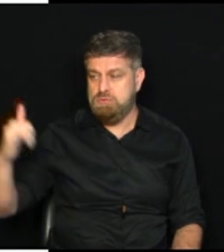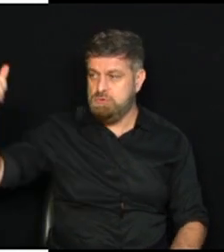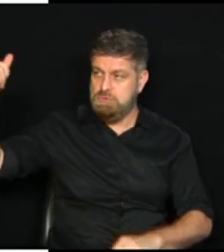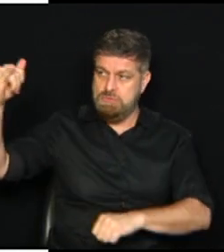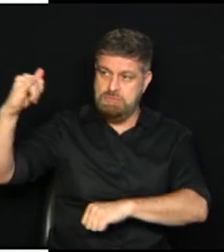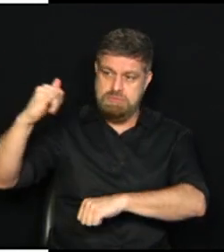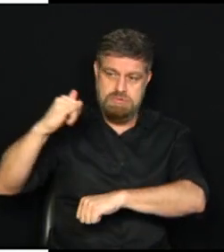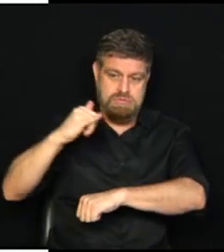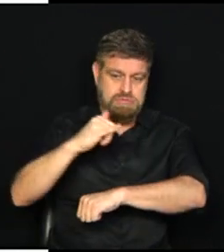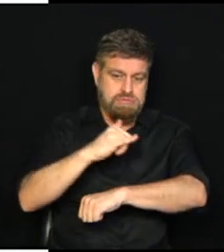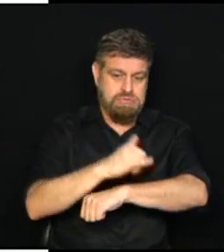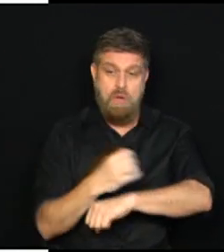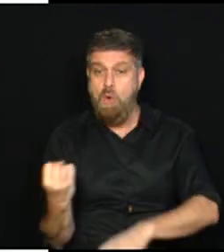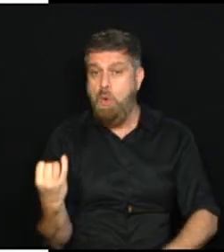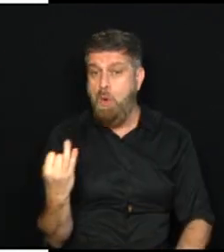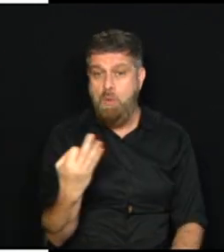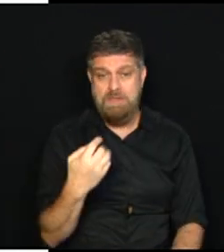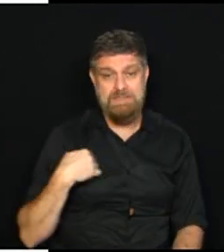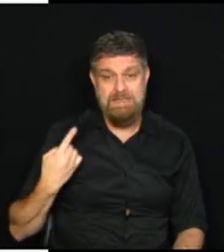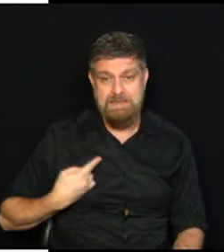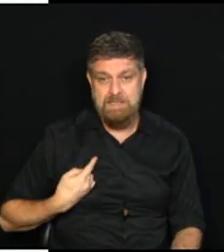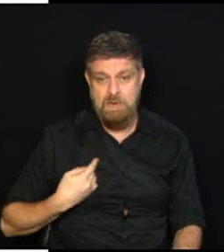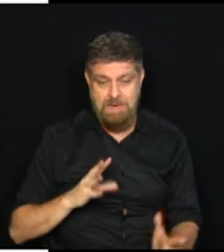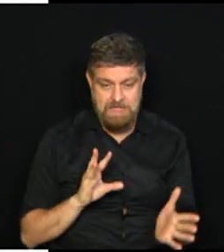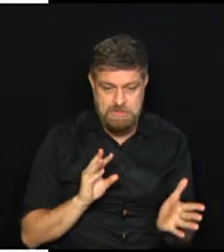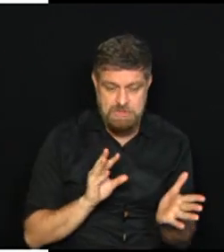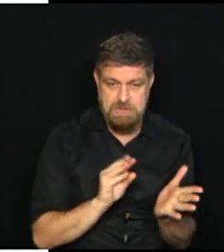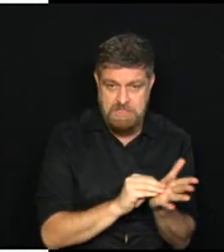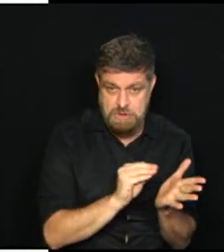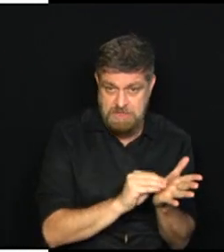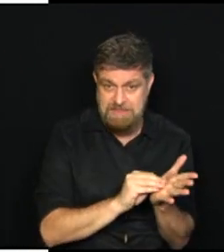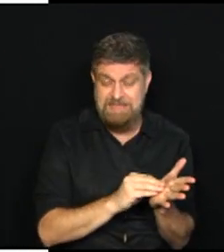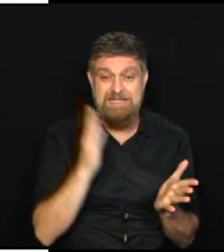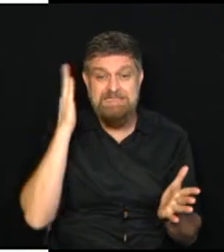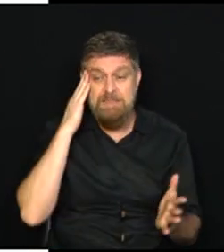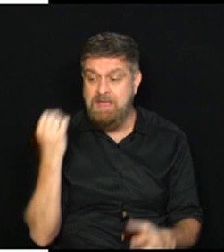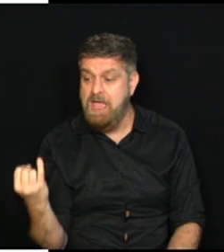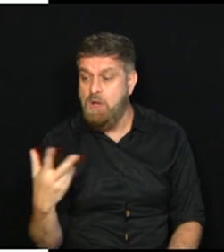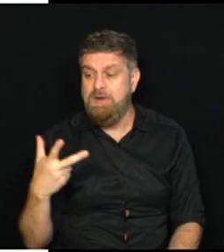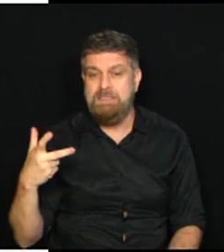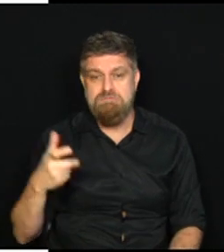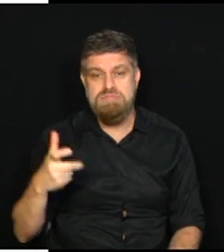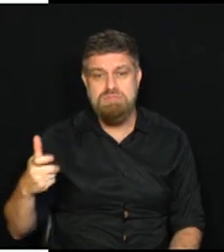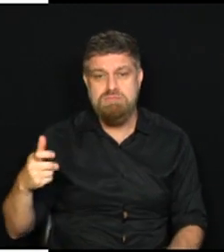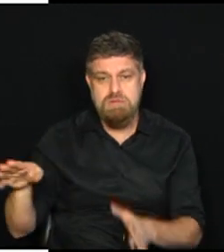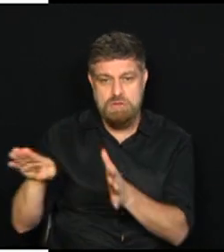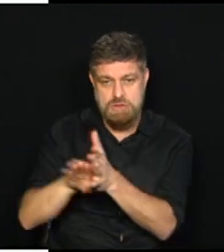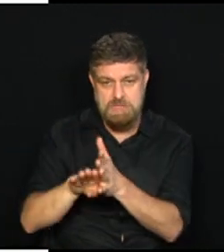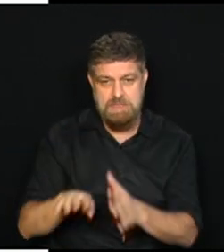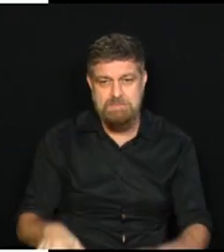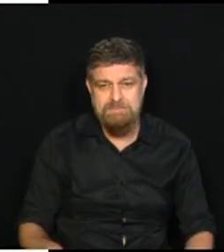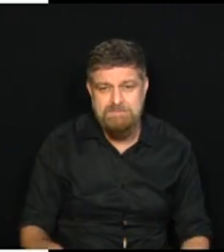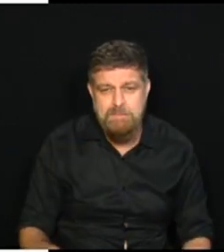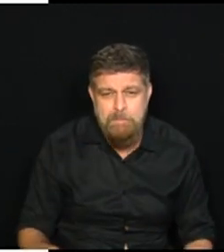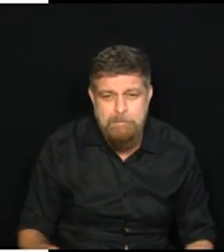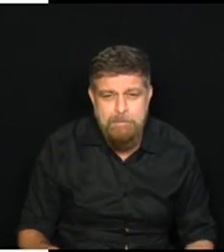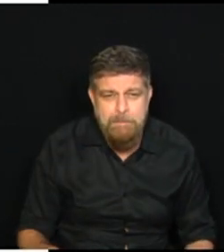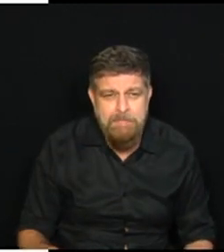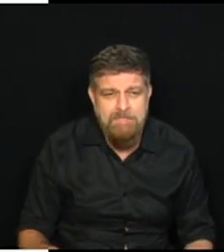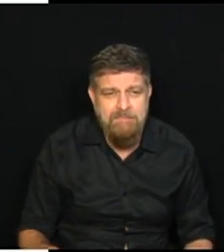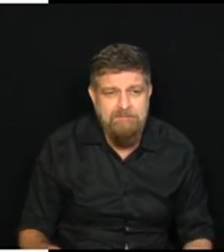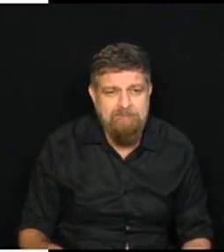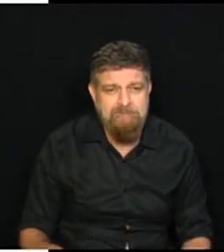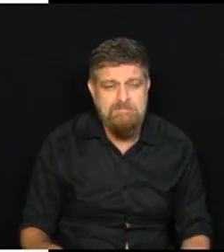então a gente sempre agenda de acordo com o número de doses que chegam. A gente tem um site